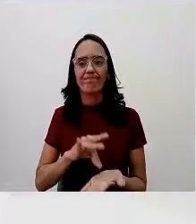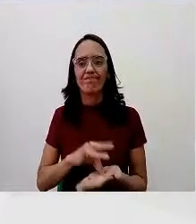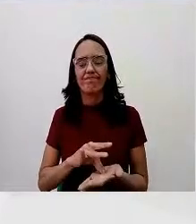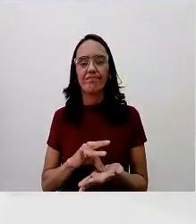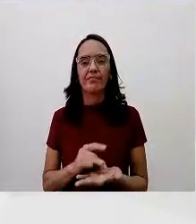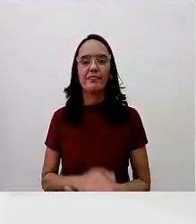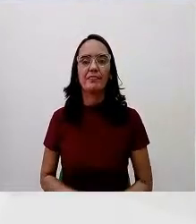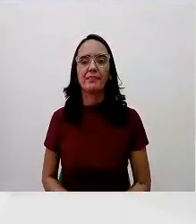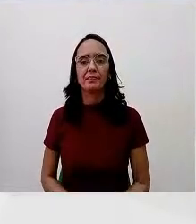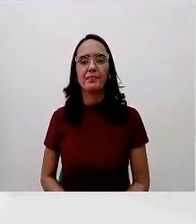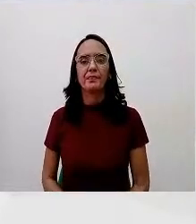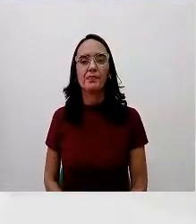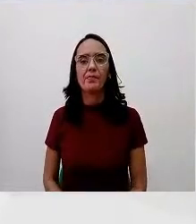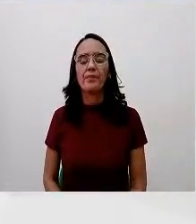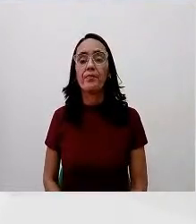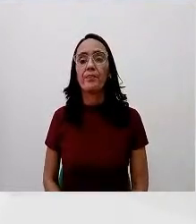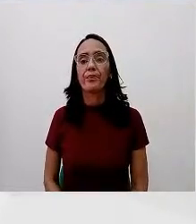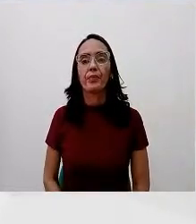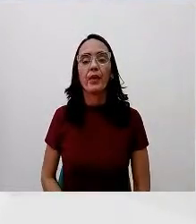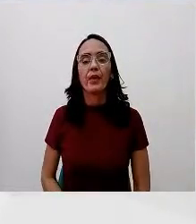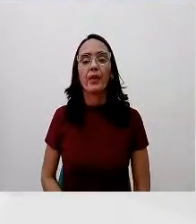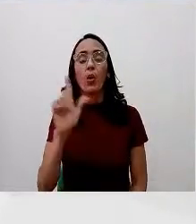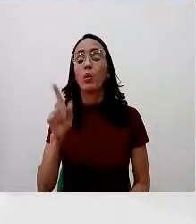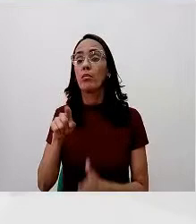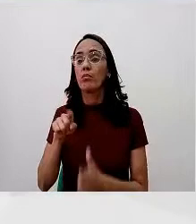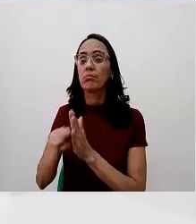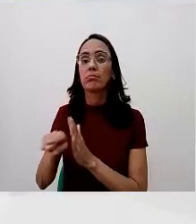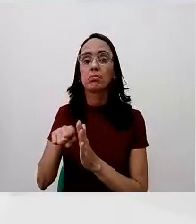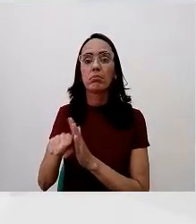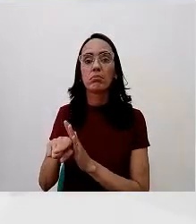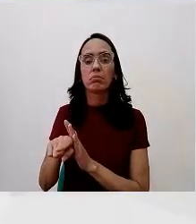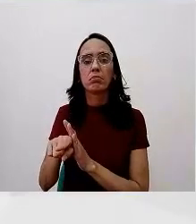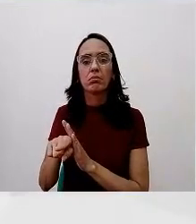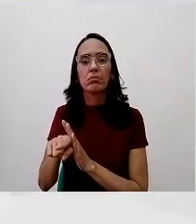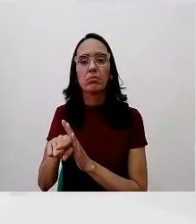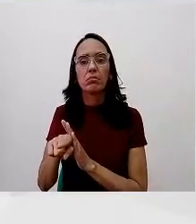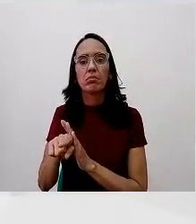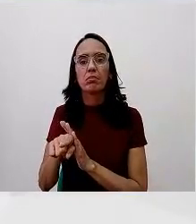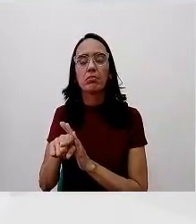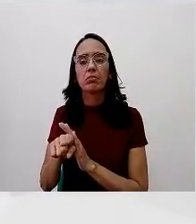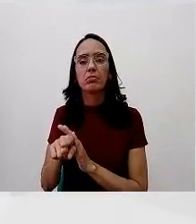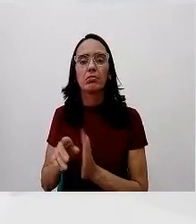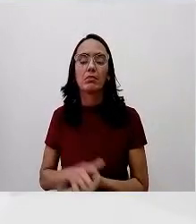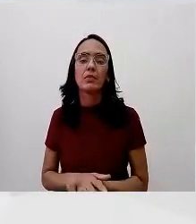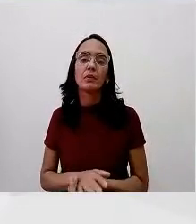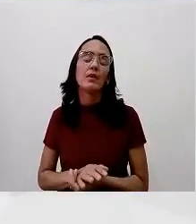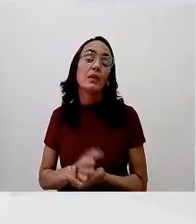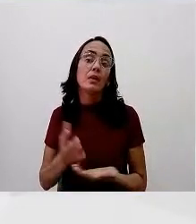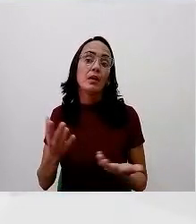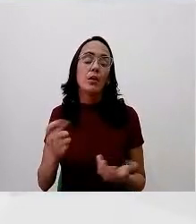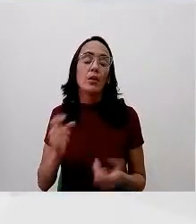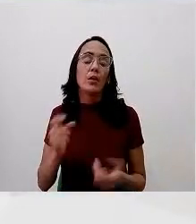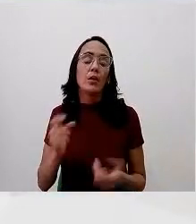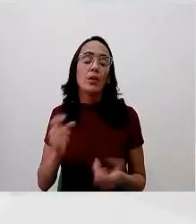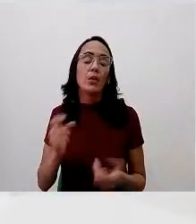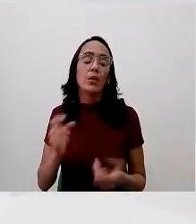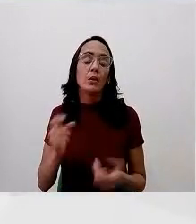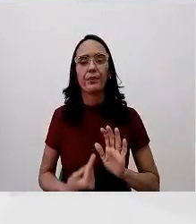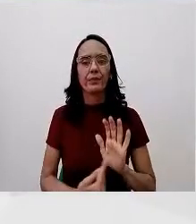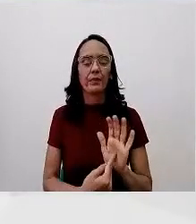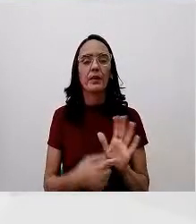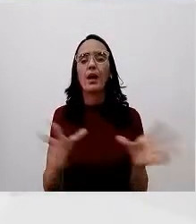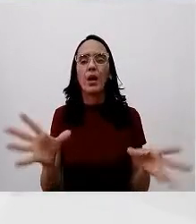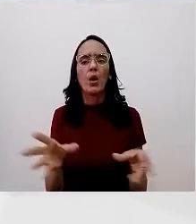Outra pergunta também que eu gostaria de fazer, né? Porque na sua apresentação, ela resumindo, ela é